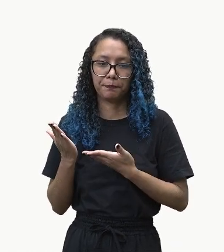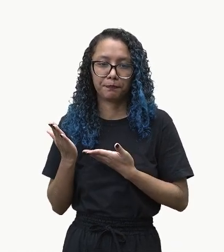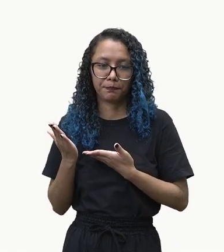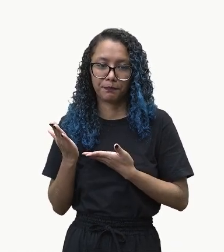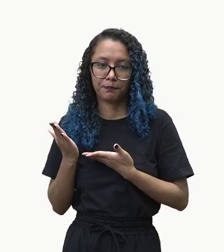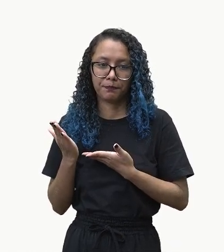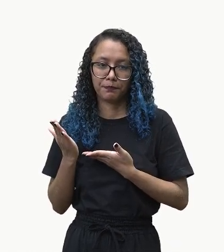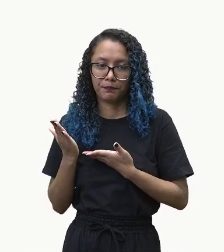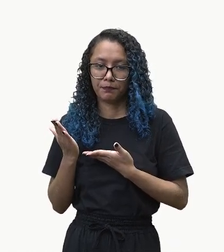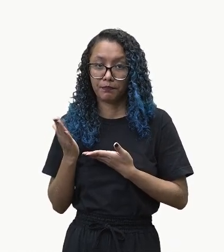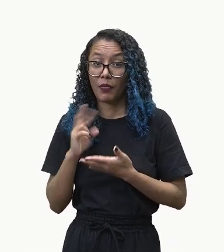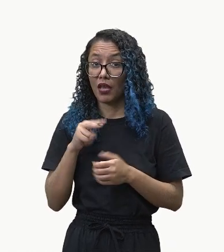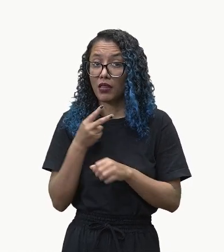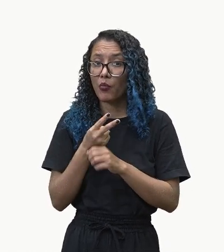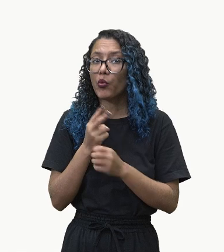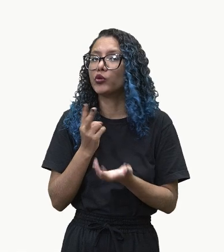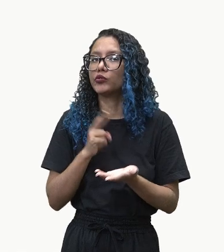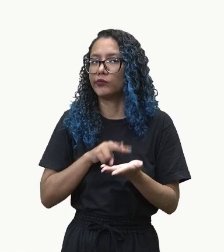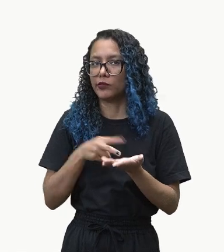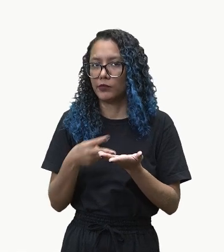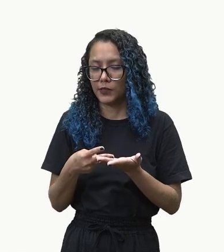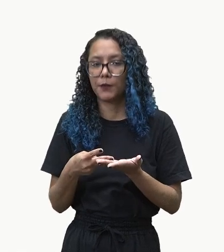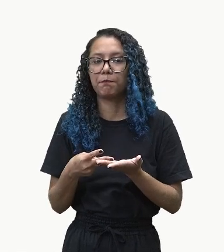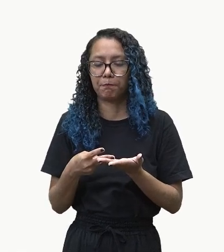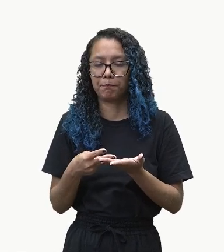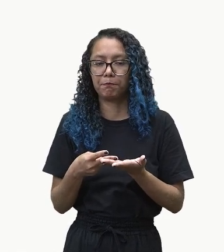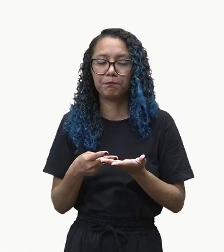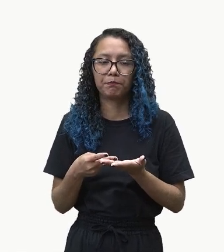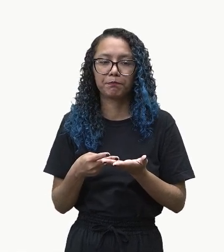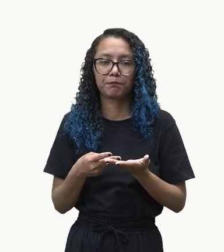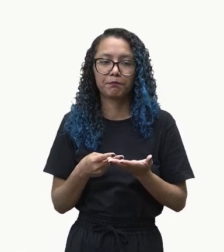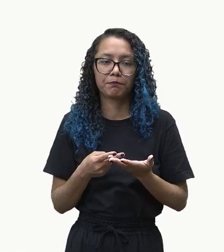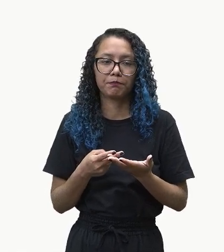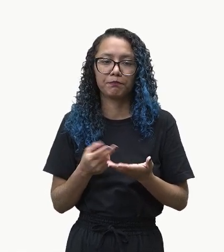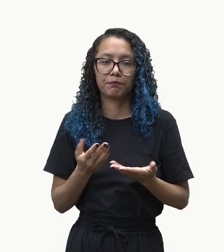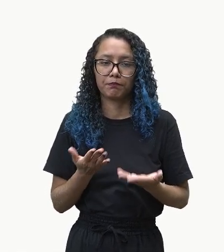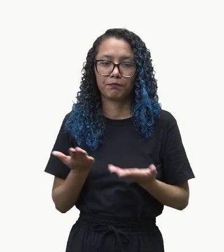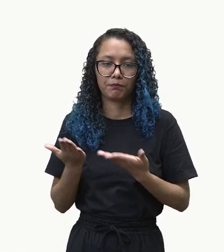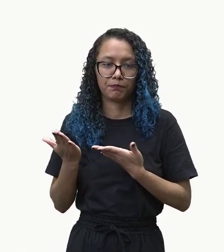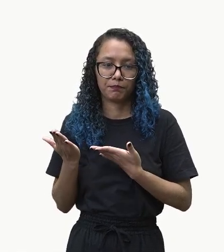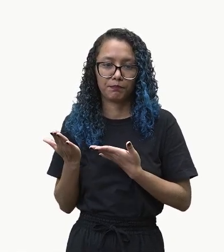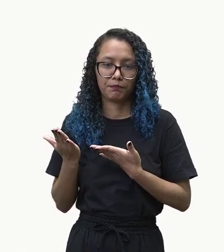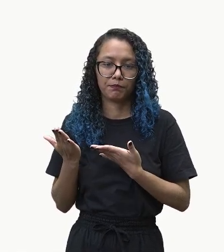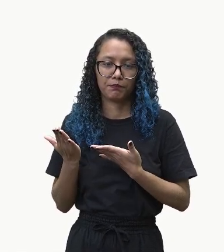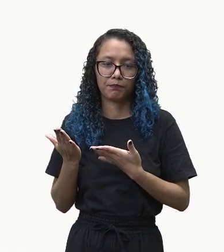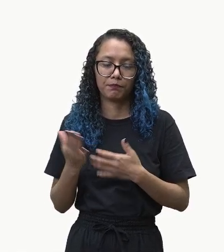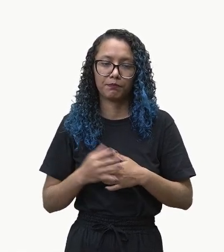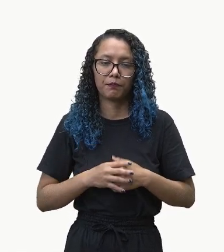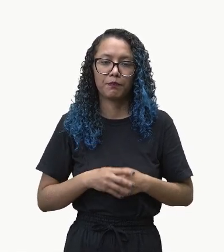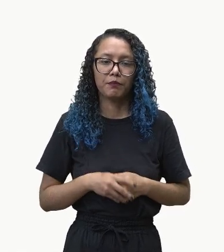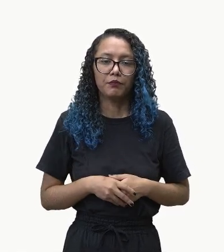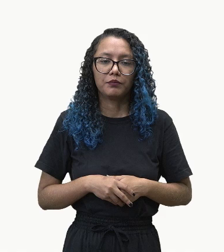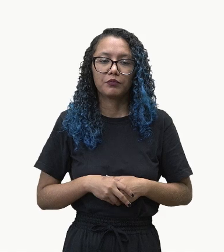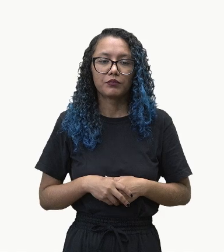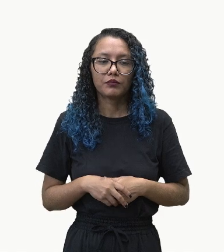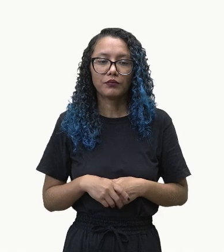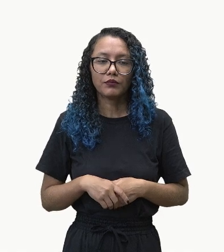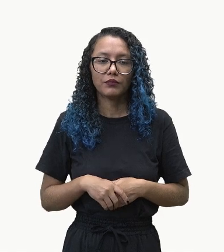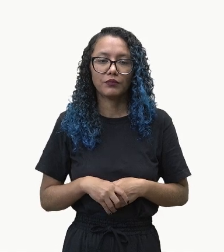nueva información y ejemplificaciones para remarcar